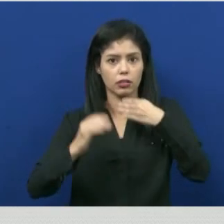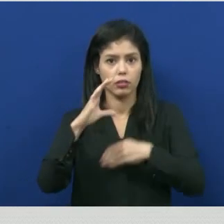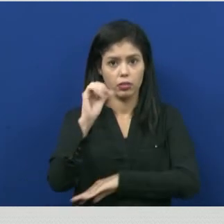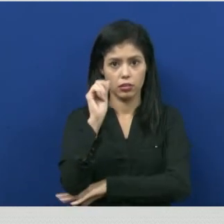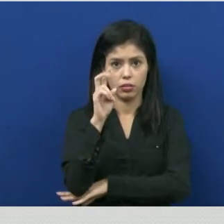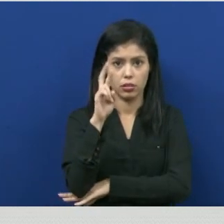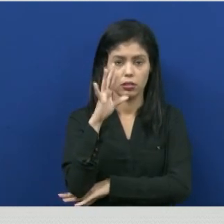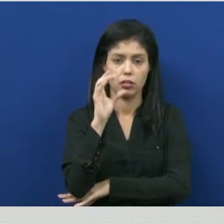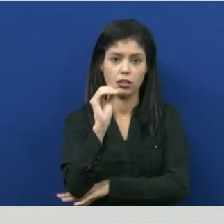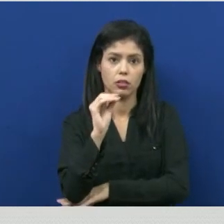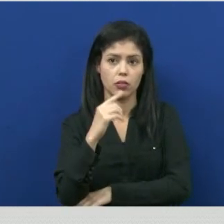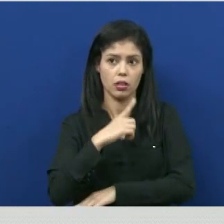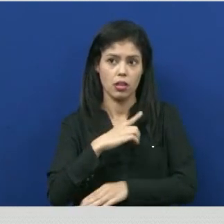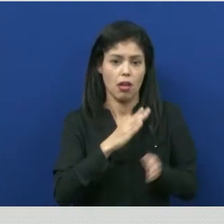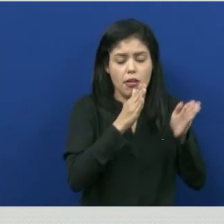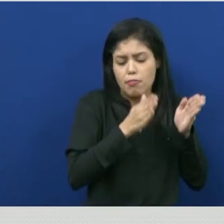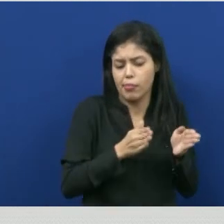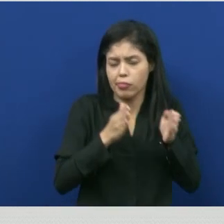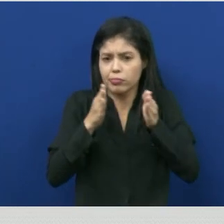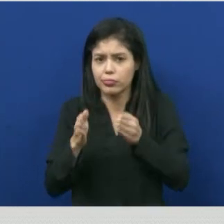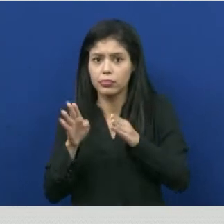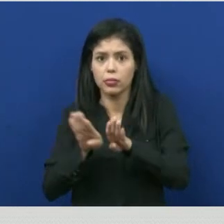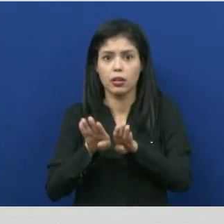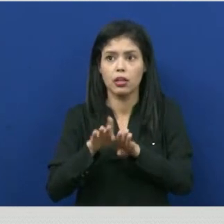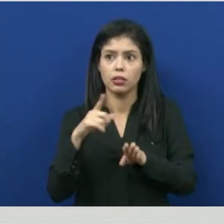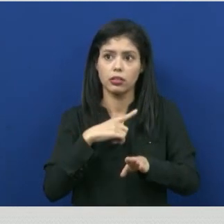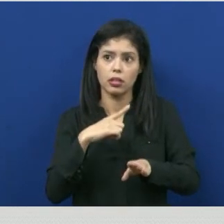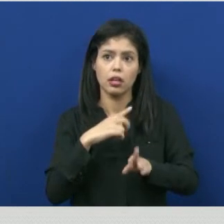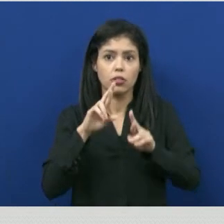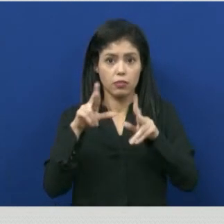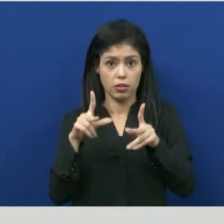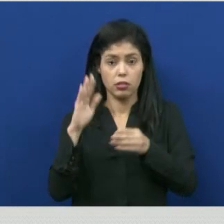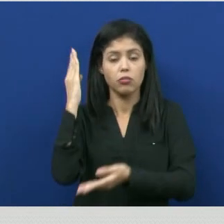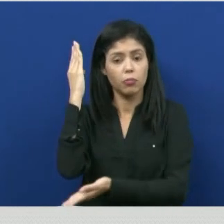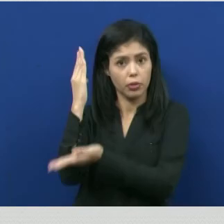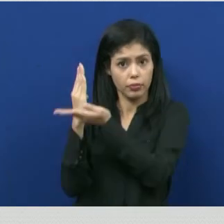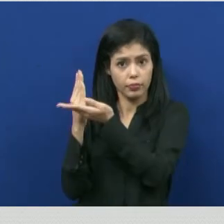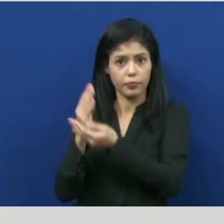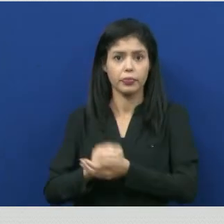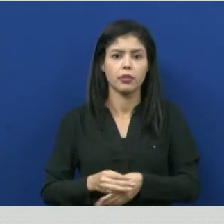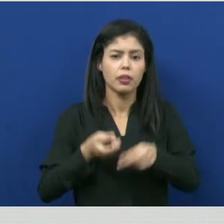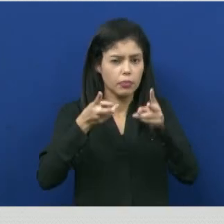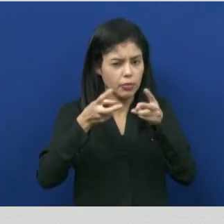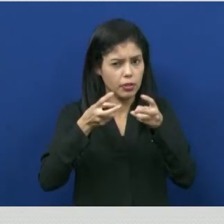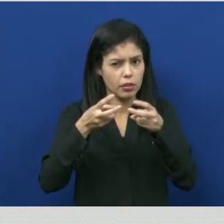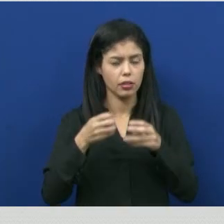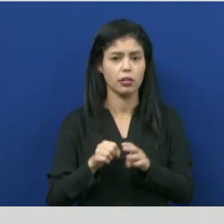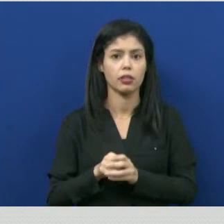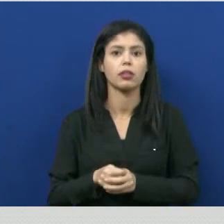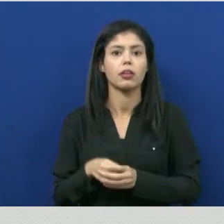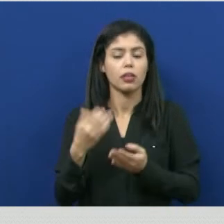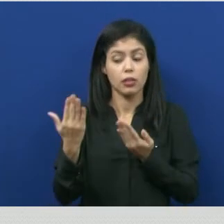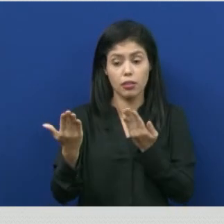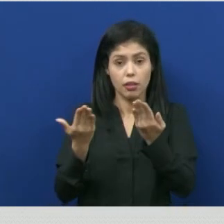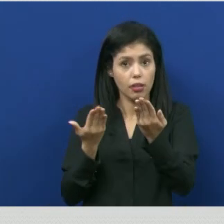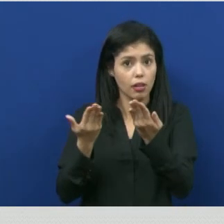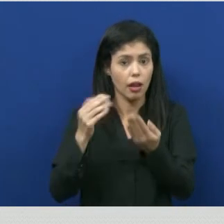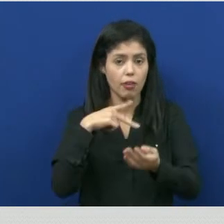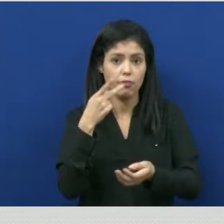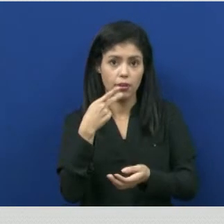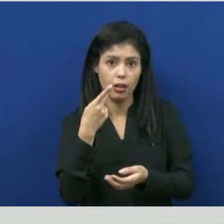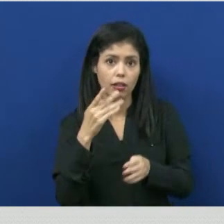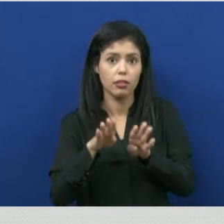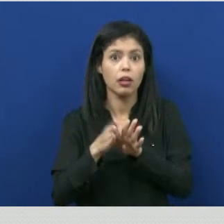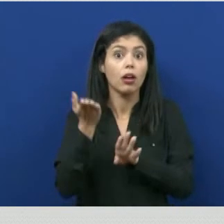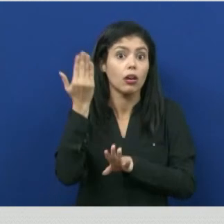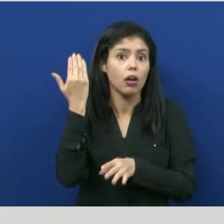calor entre partículas em razão da diferença de temperatura. Note que a letra C ela é muito semelhante ao que diz